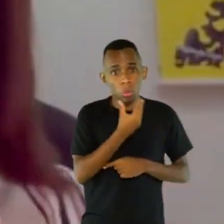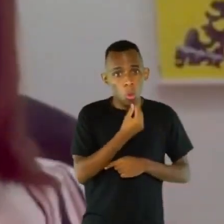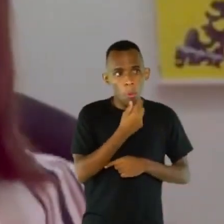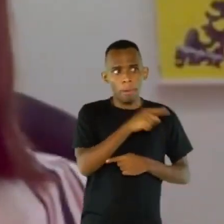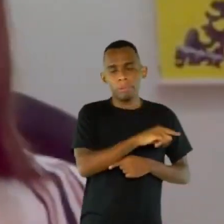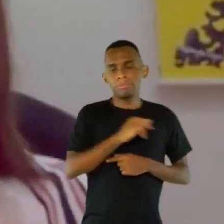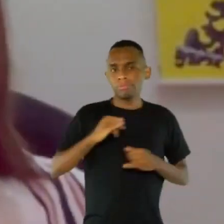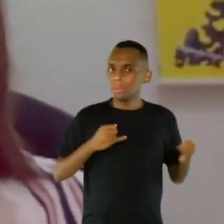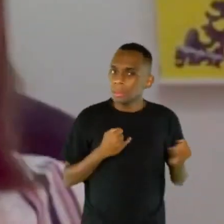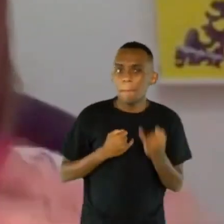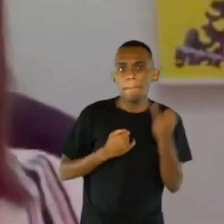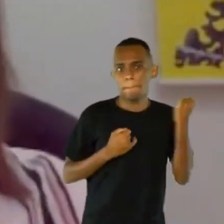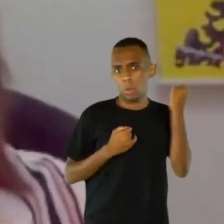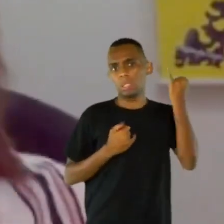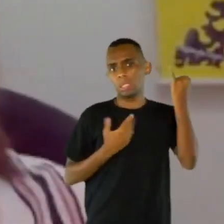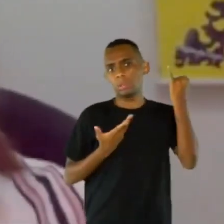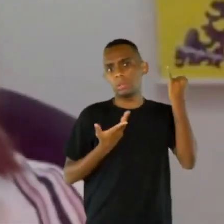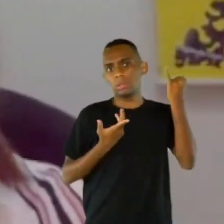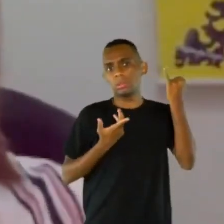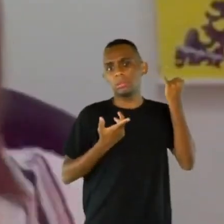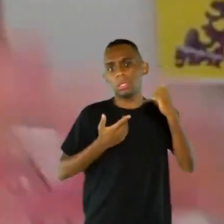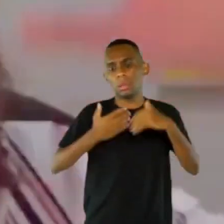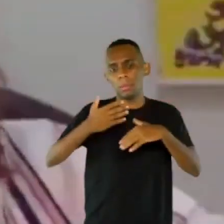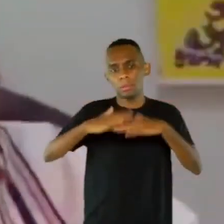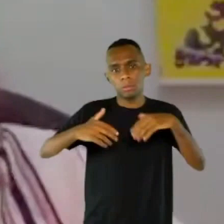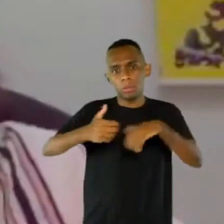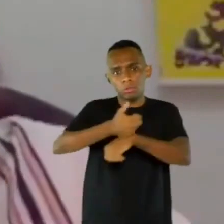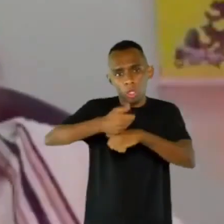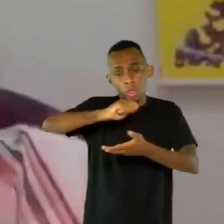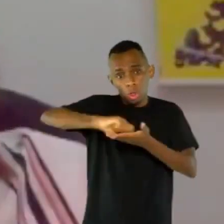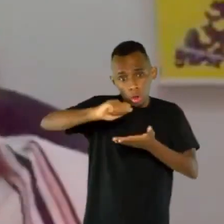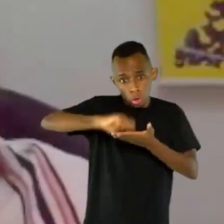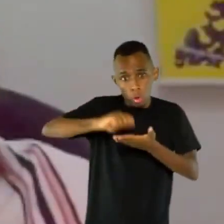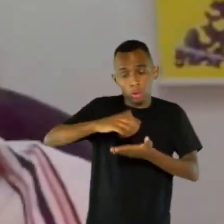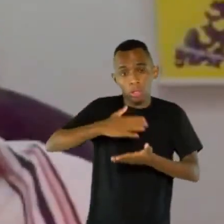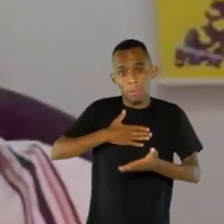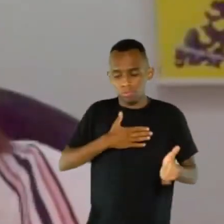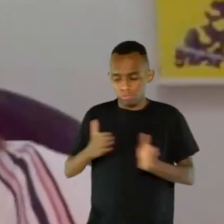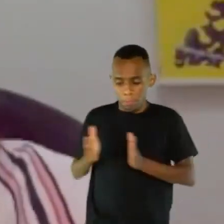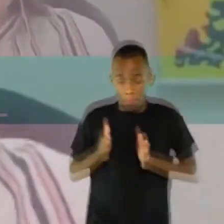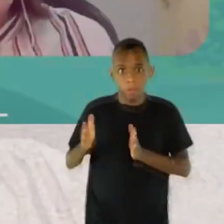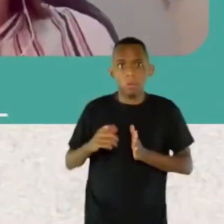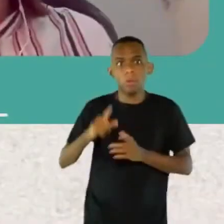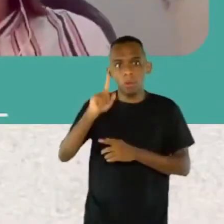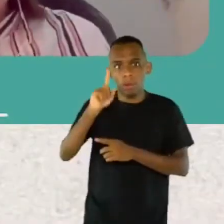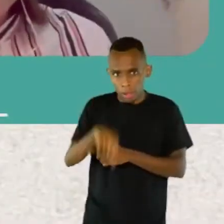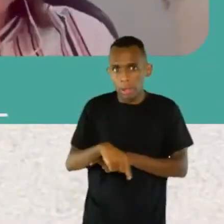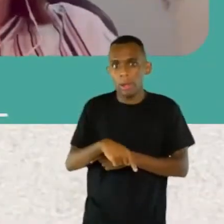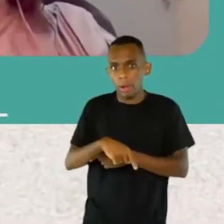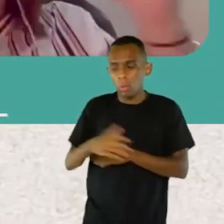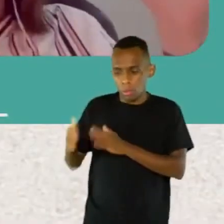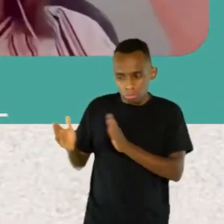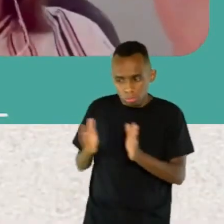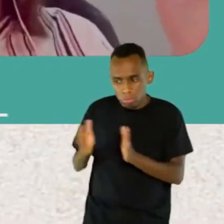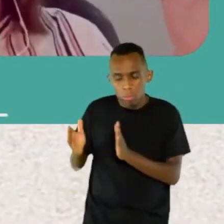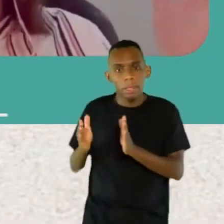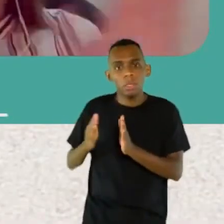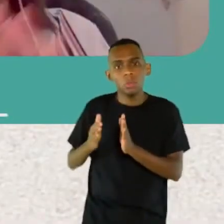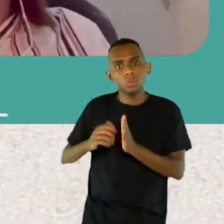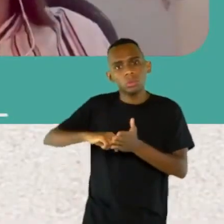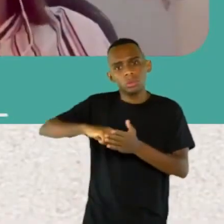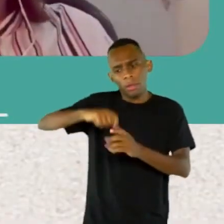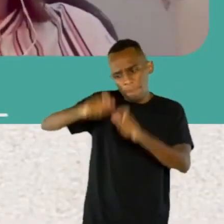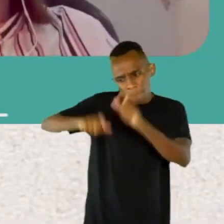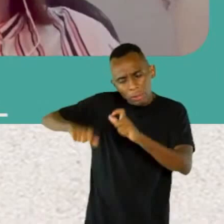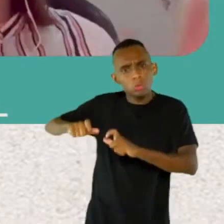assim para escritores da minha geração, né? Ele abriu uma geração. Exatamente, os escritores da minha